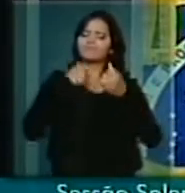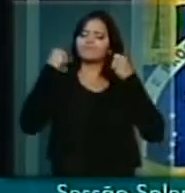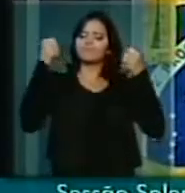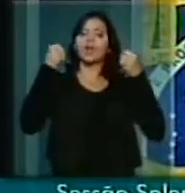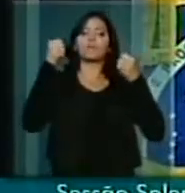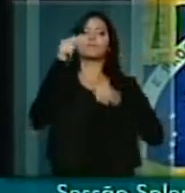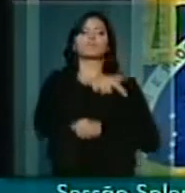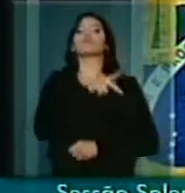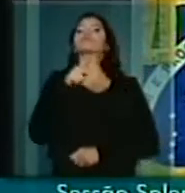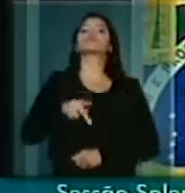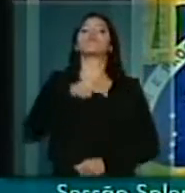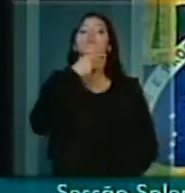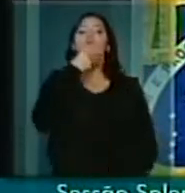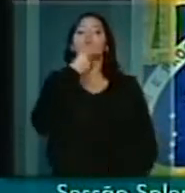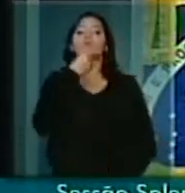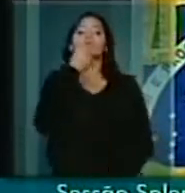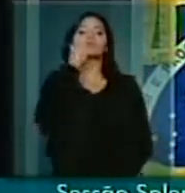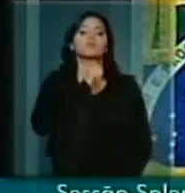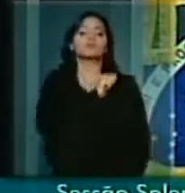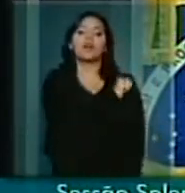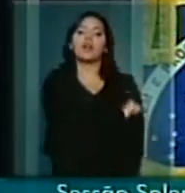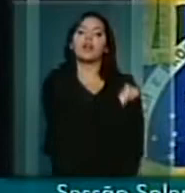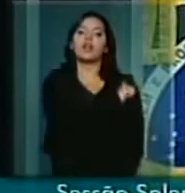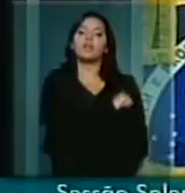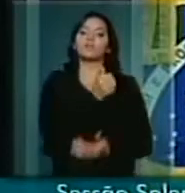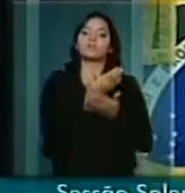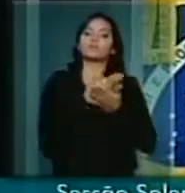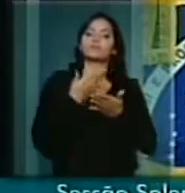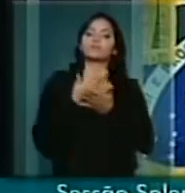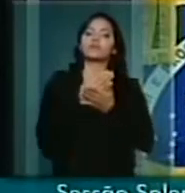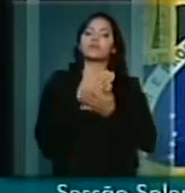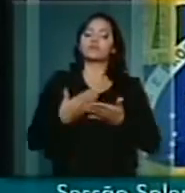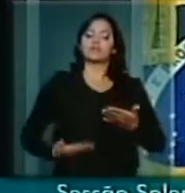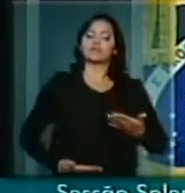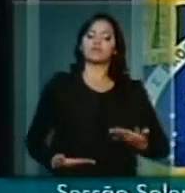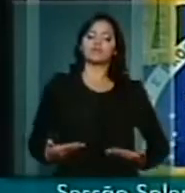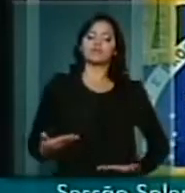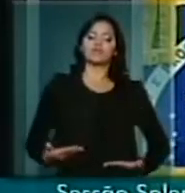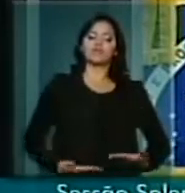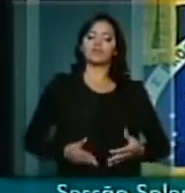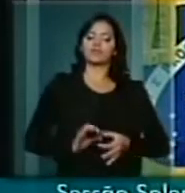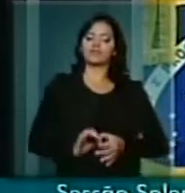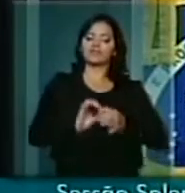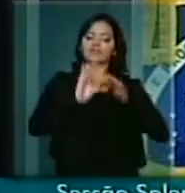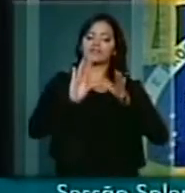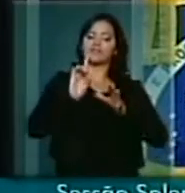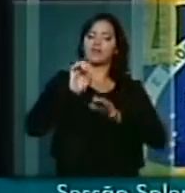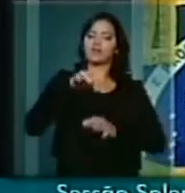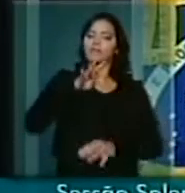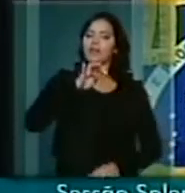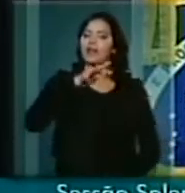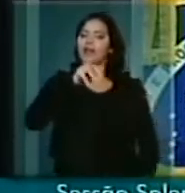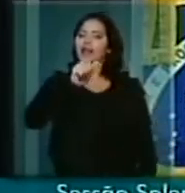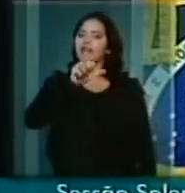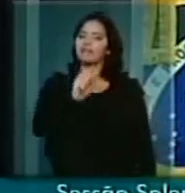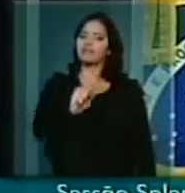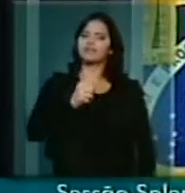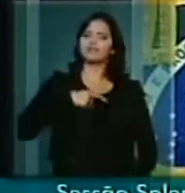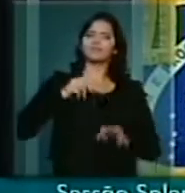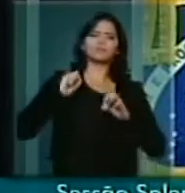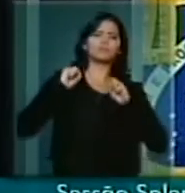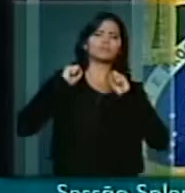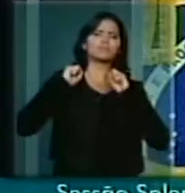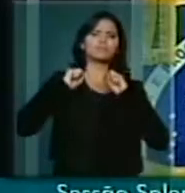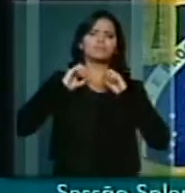estudantes, servidores, democratas de todo esse país, eu tenho certeza que naquele momento histórico